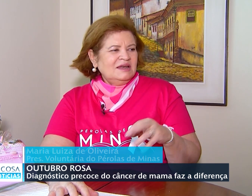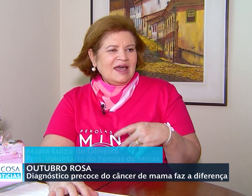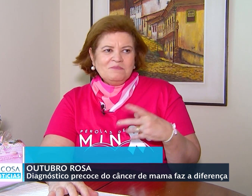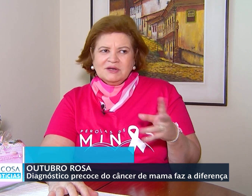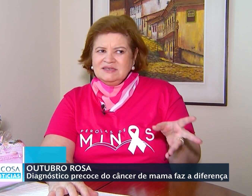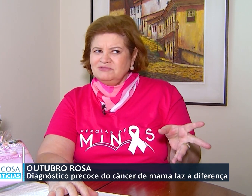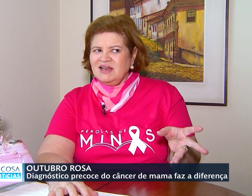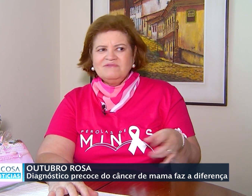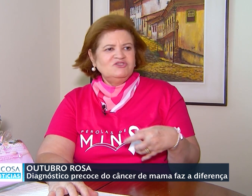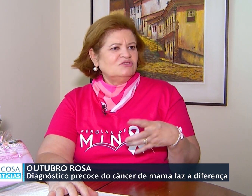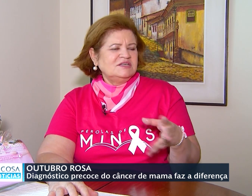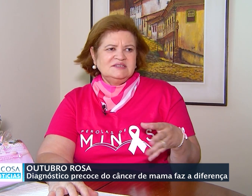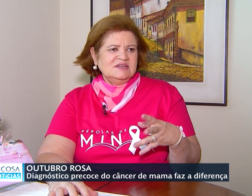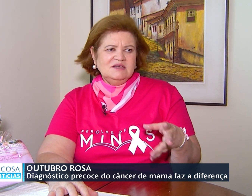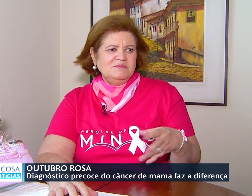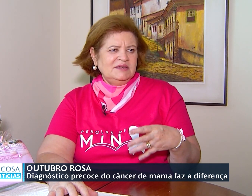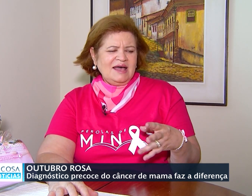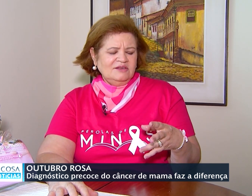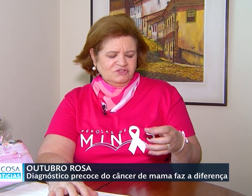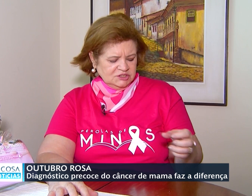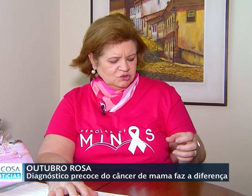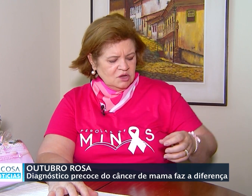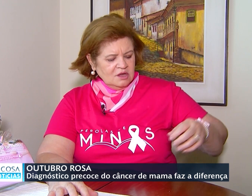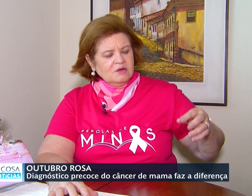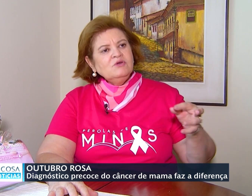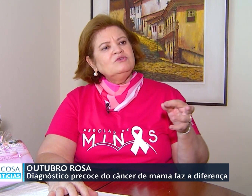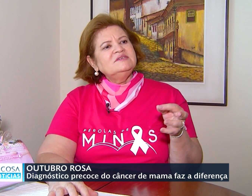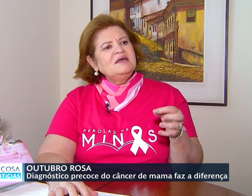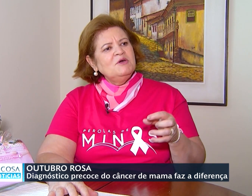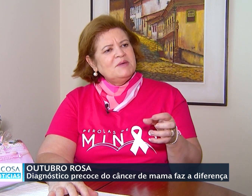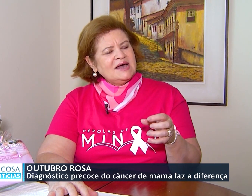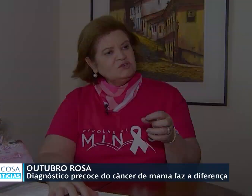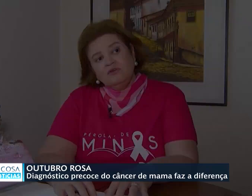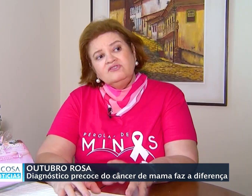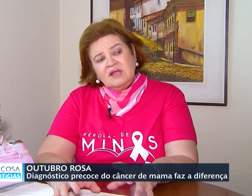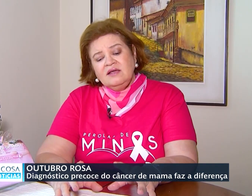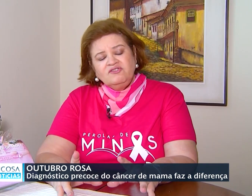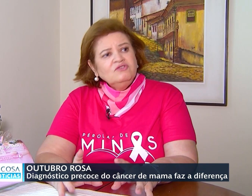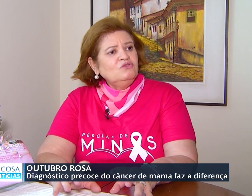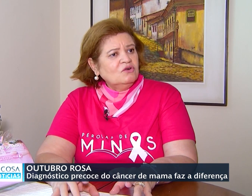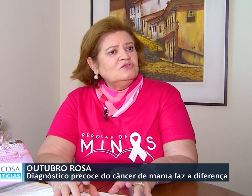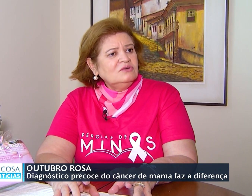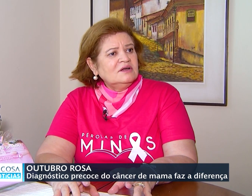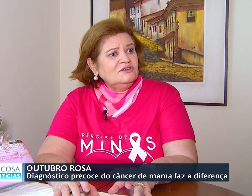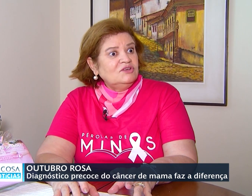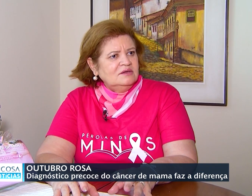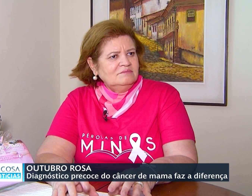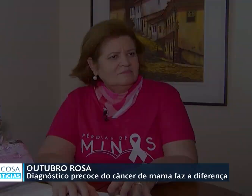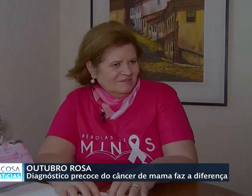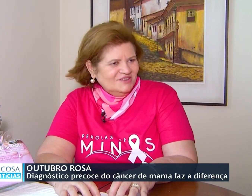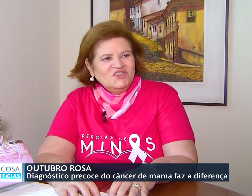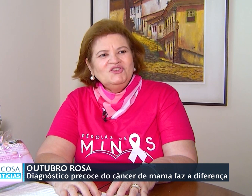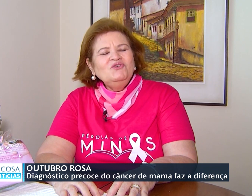num na época nem se falava de Alto exame nada disso eu encostei meu braço notei que tinha um nódulo grande